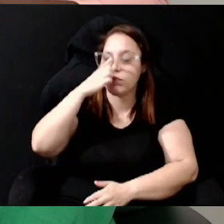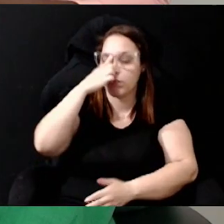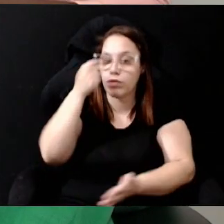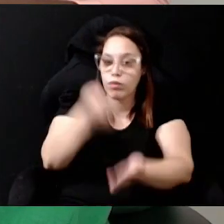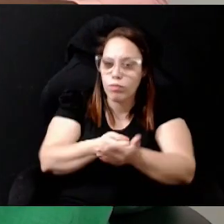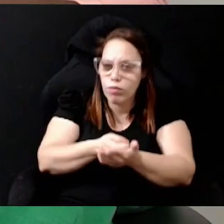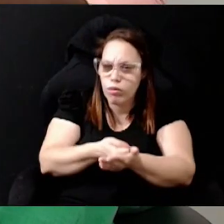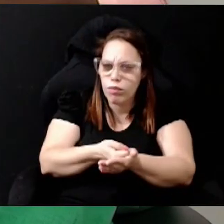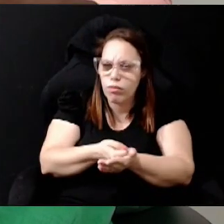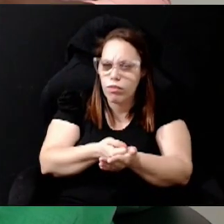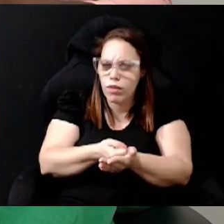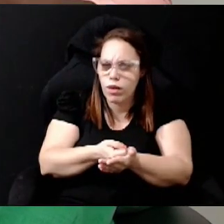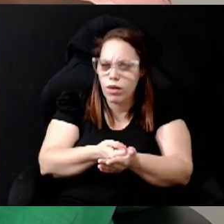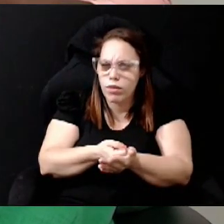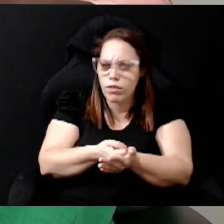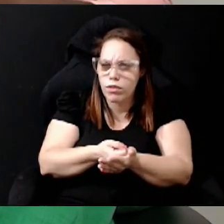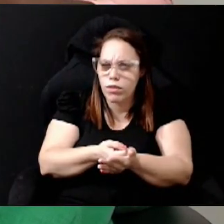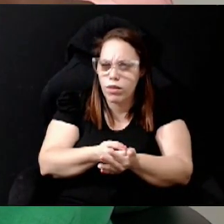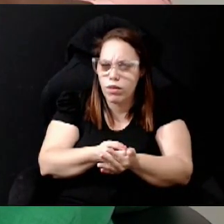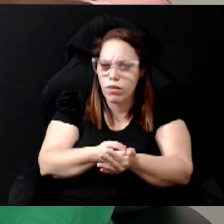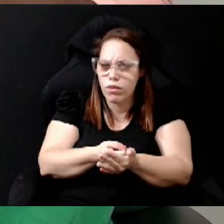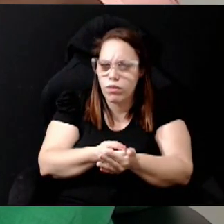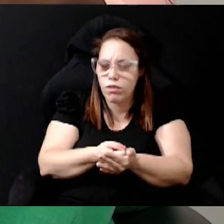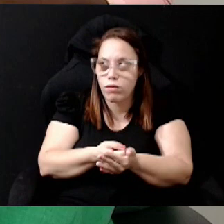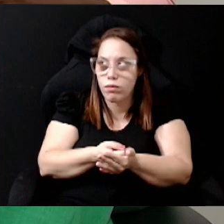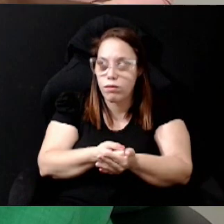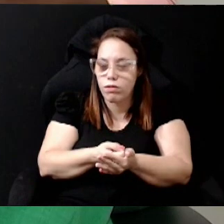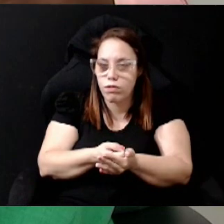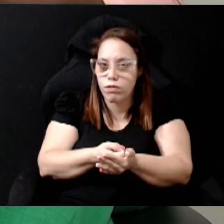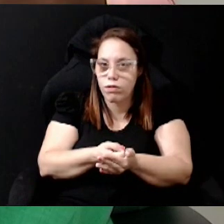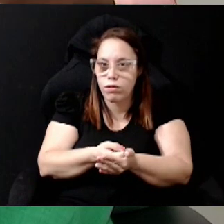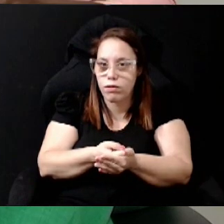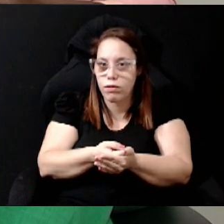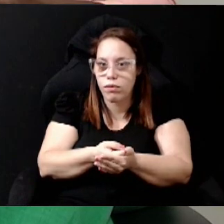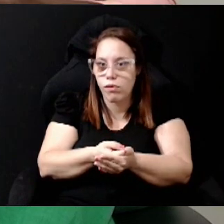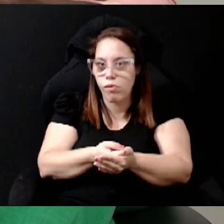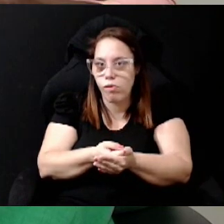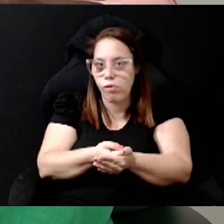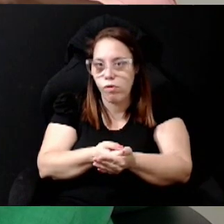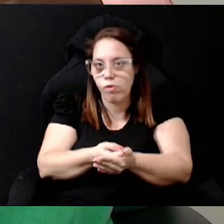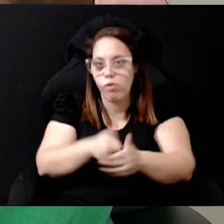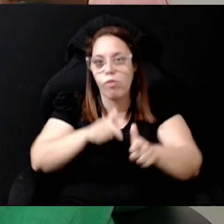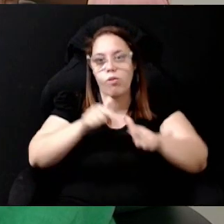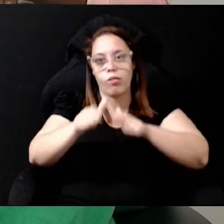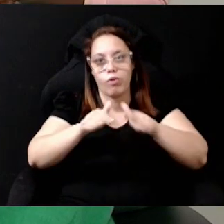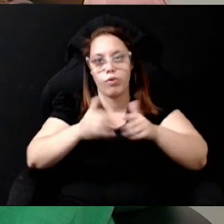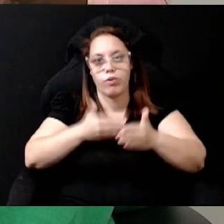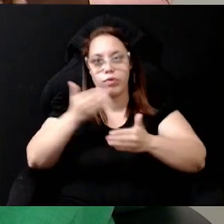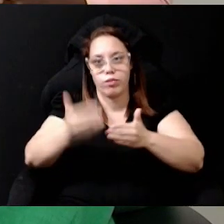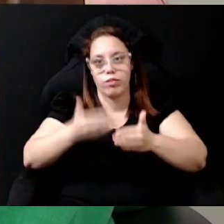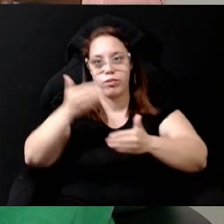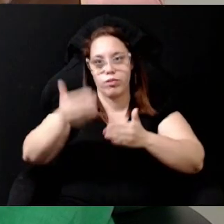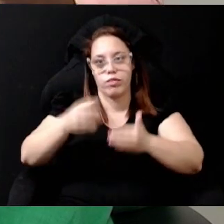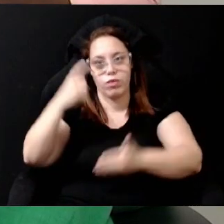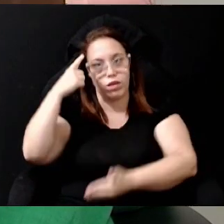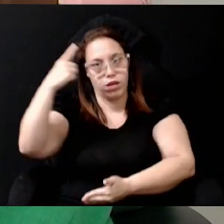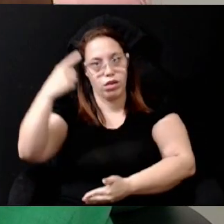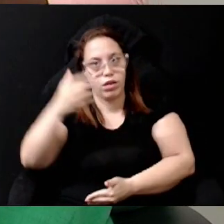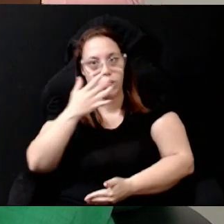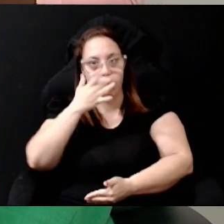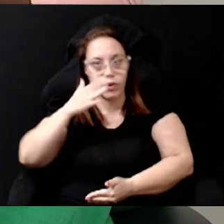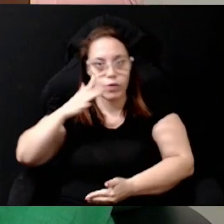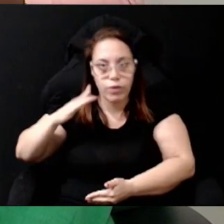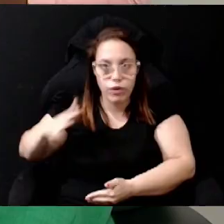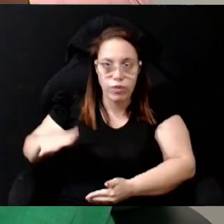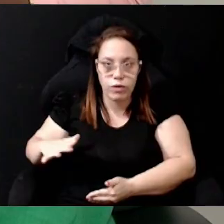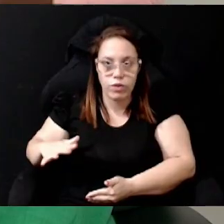de Campinas. A gente tem tentado fazer com que os educadores entendam, e esse movimento está acontecendo, de que educação antirracista a gente trabalha todos os